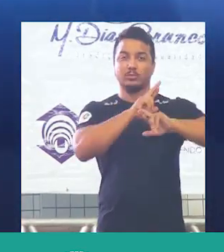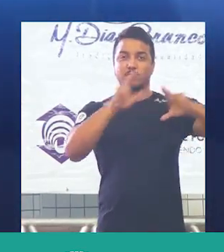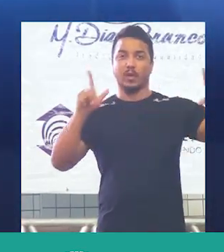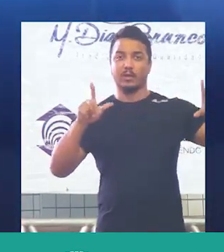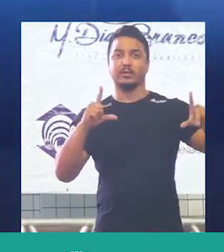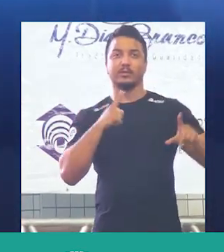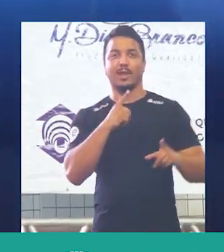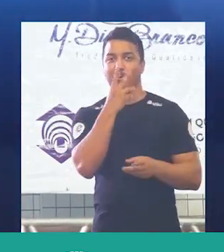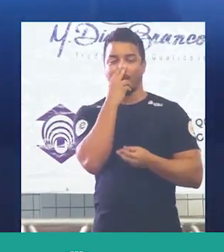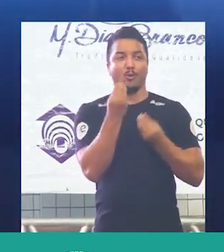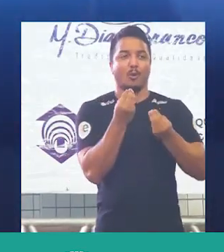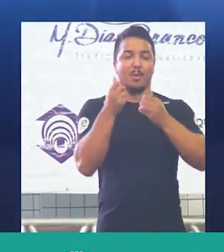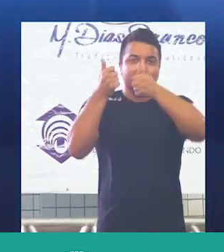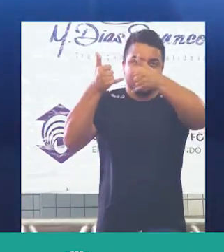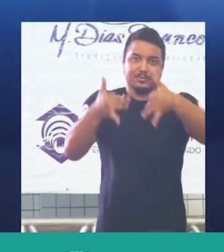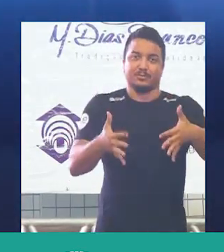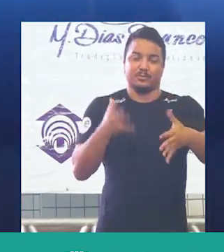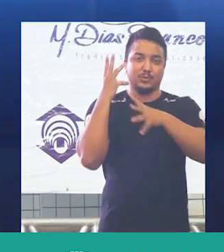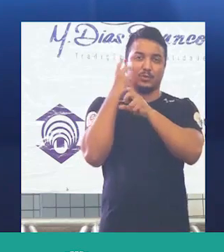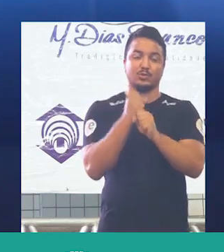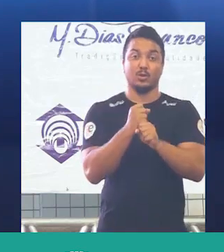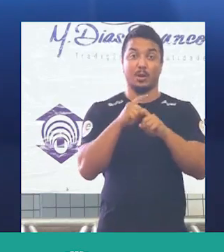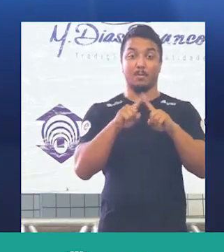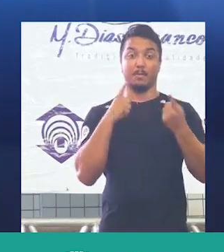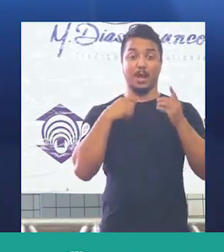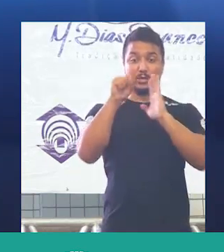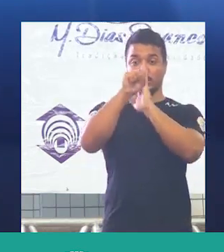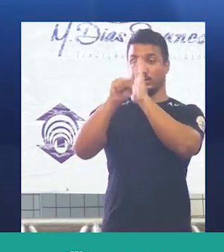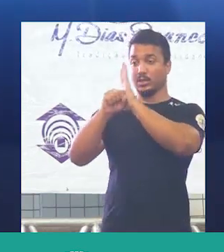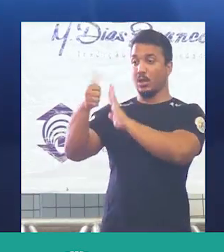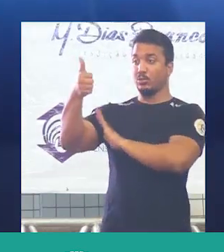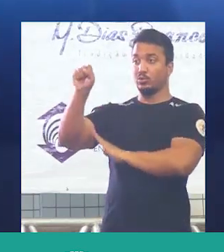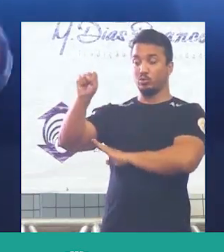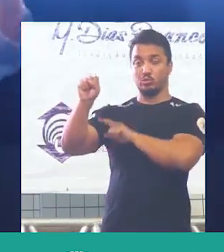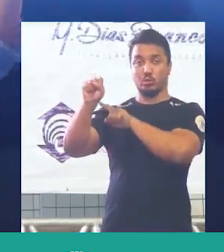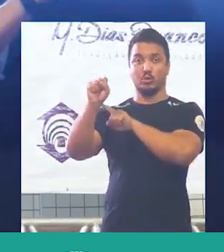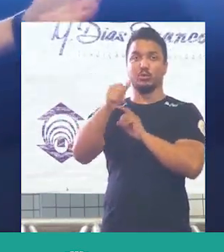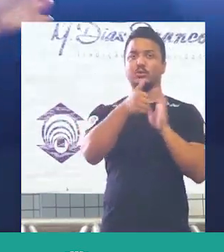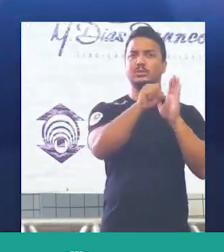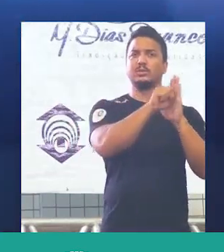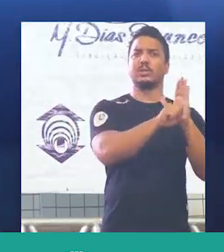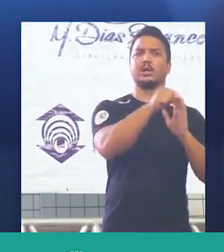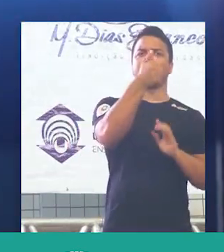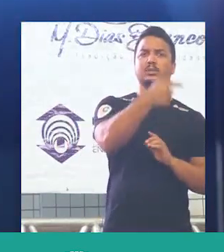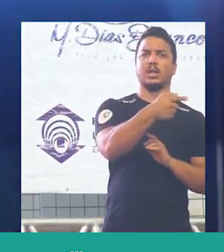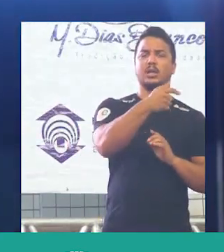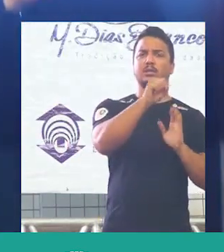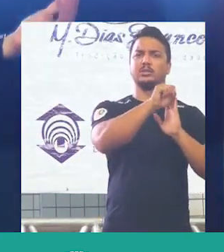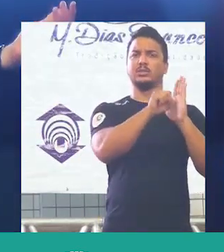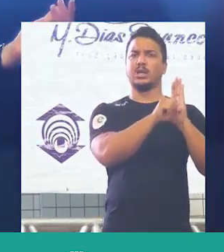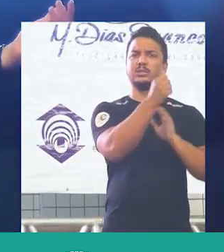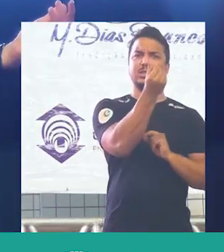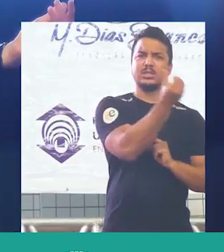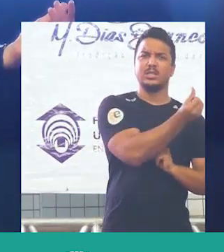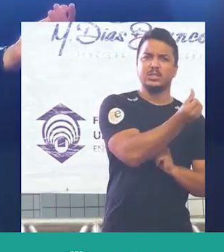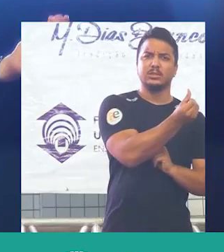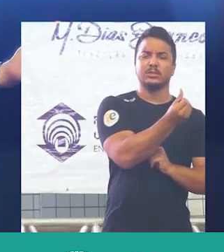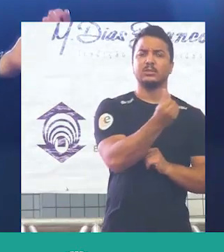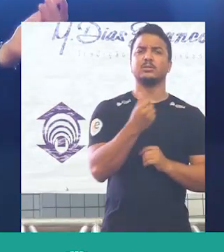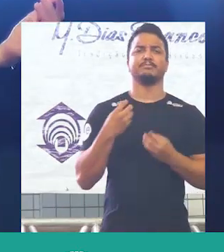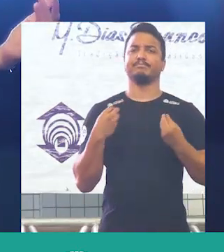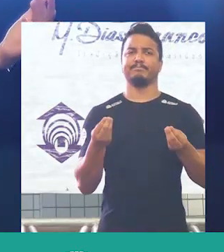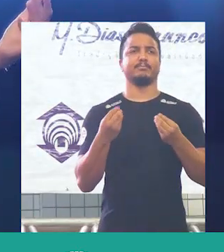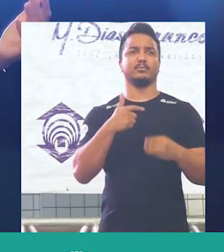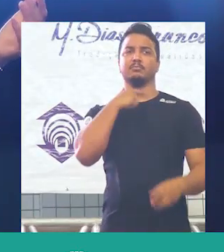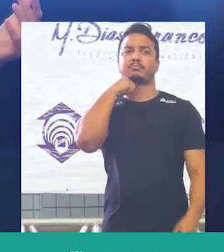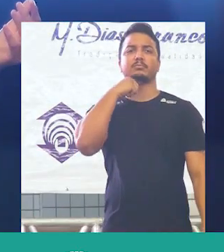dessa contando essa história para vocês. Mas no século XVIII, no século XVII, no século XVI,